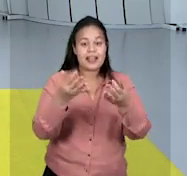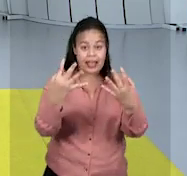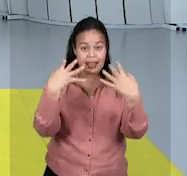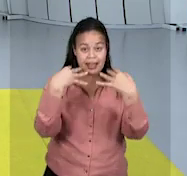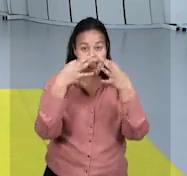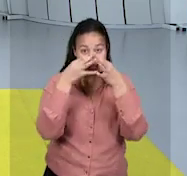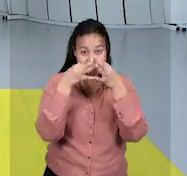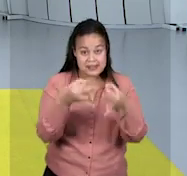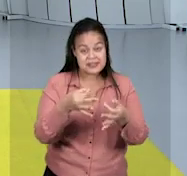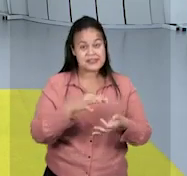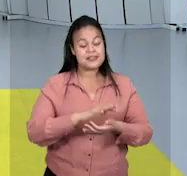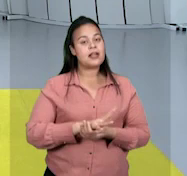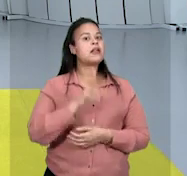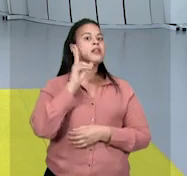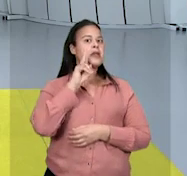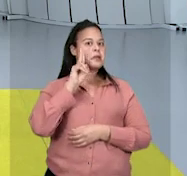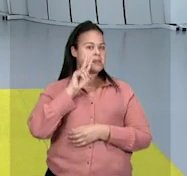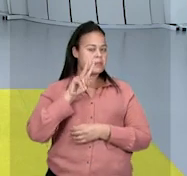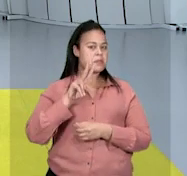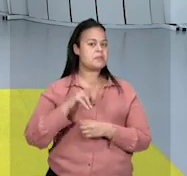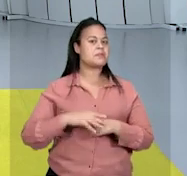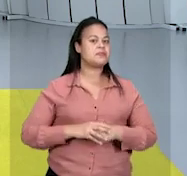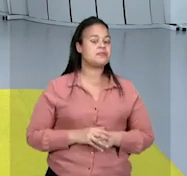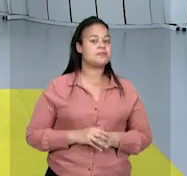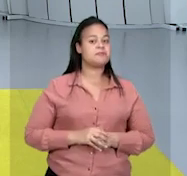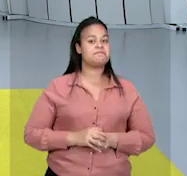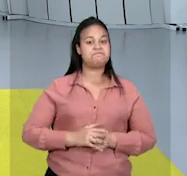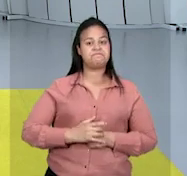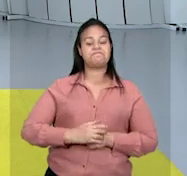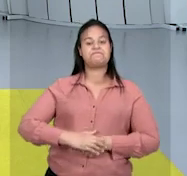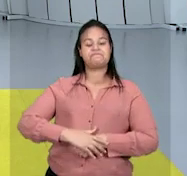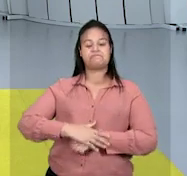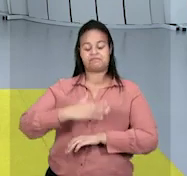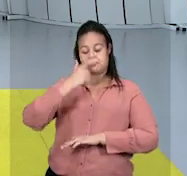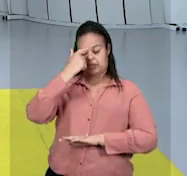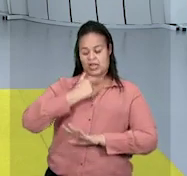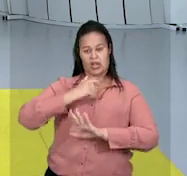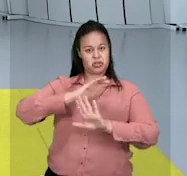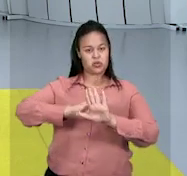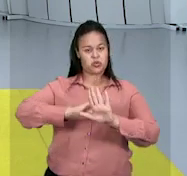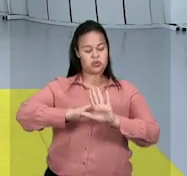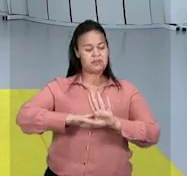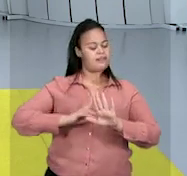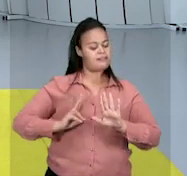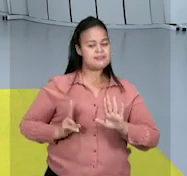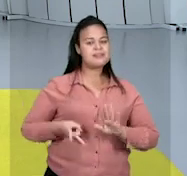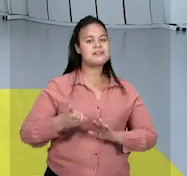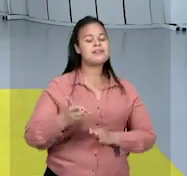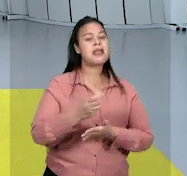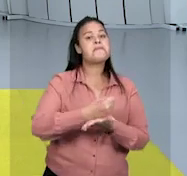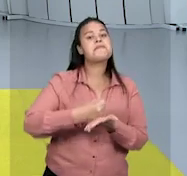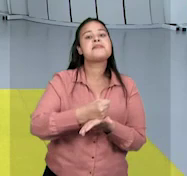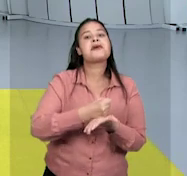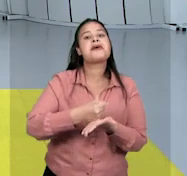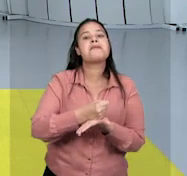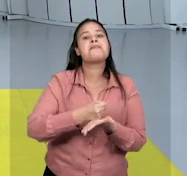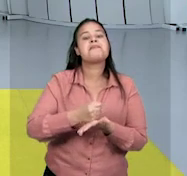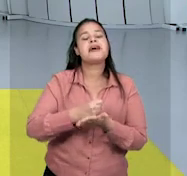atenção. Lembrando, a autonomia sempre foi e sempre será a base